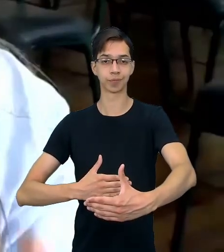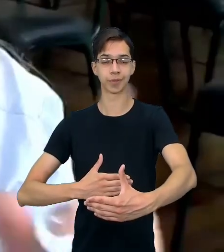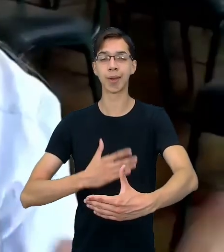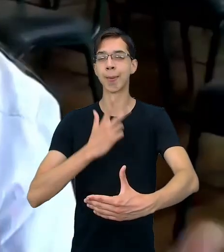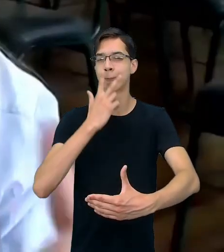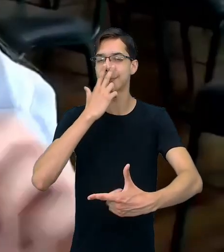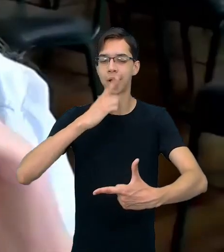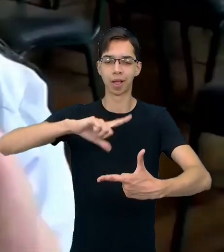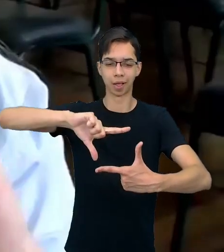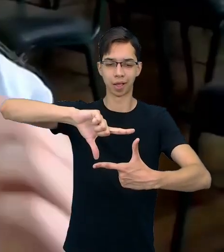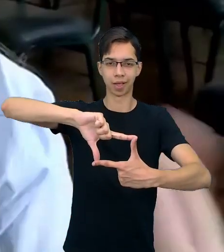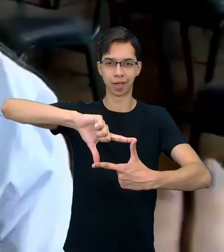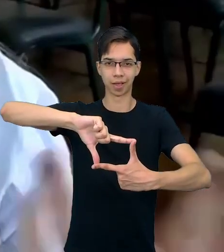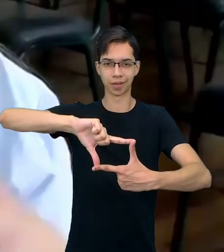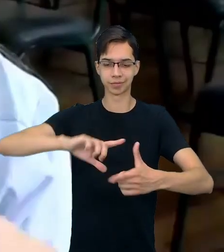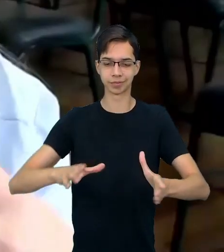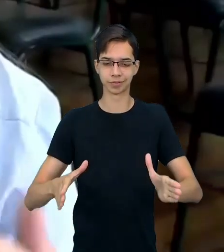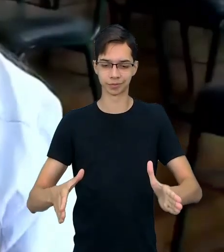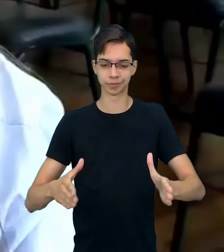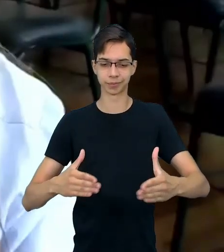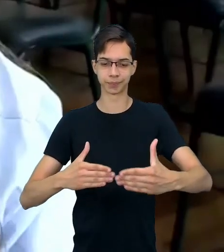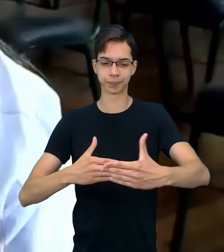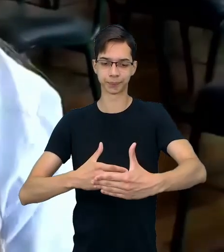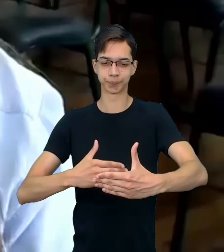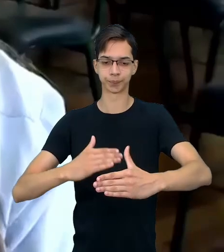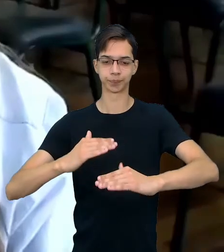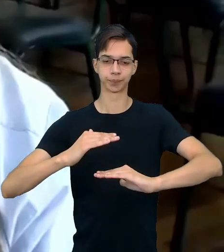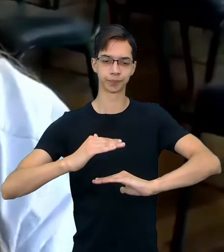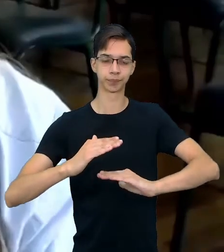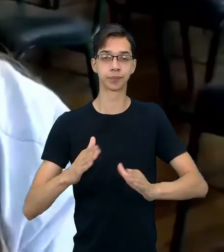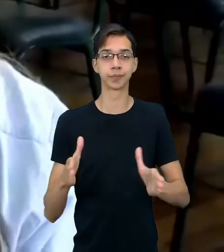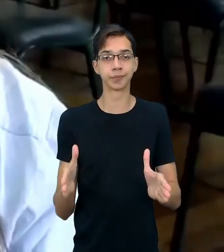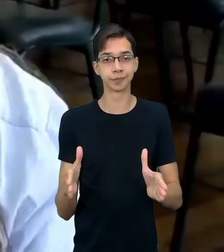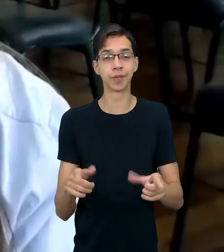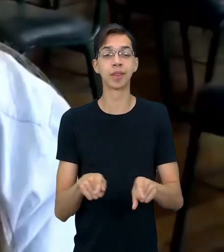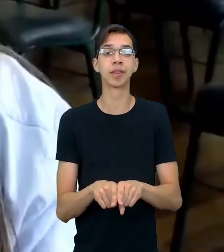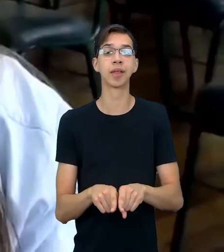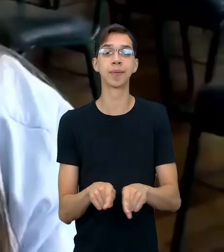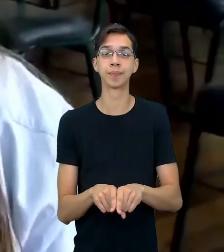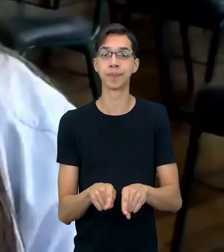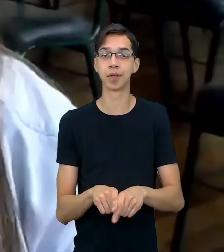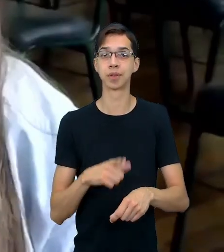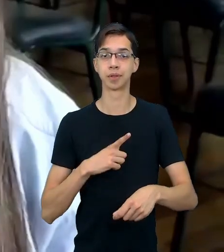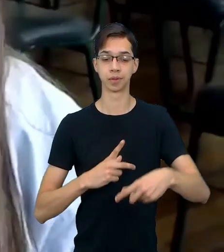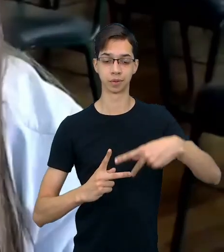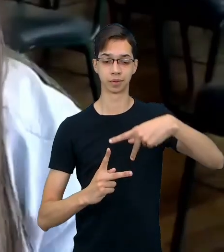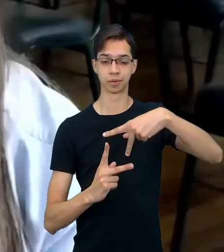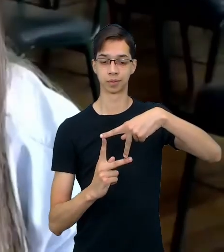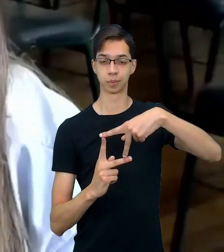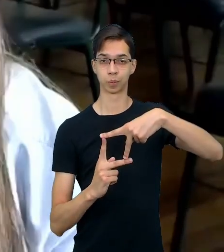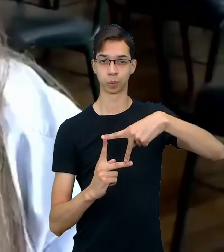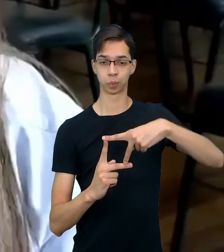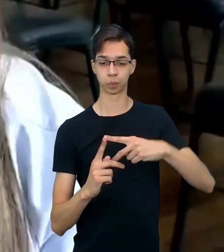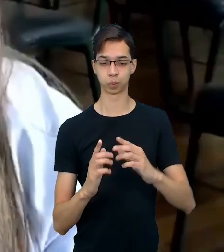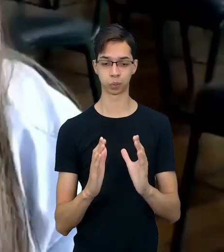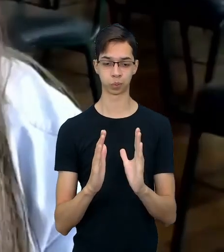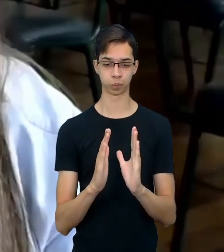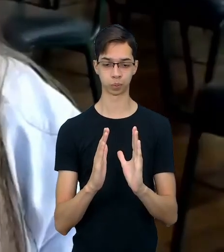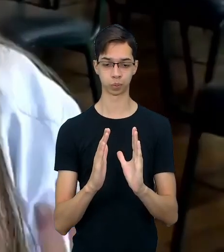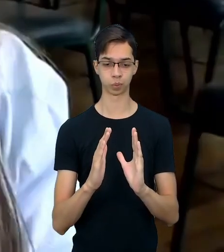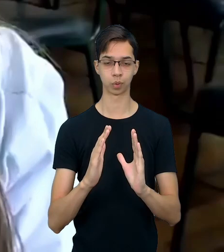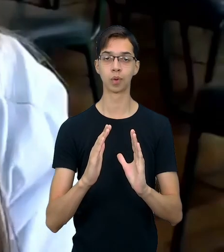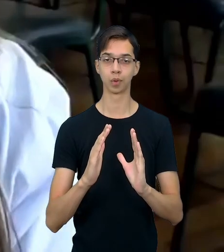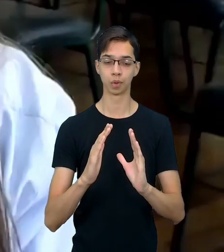paralelepípedos, caixinhas que sejam triangulares, hexagonais, e a partir da manipulação, as